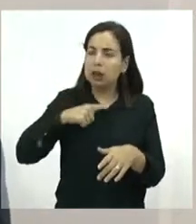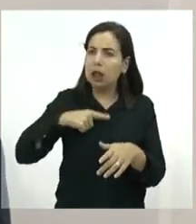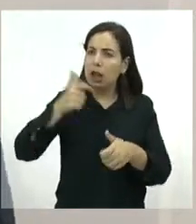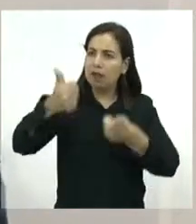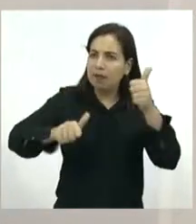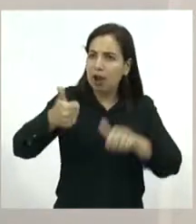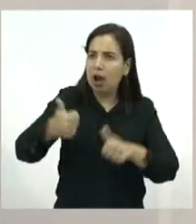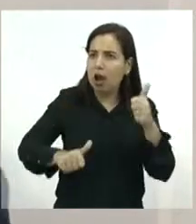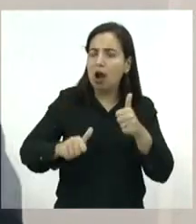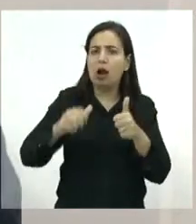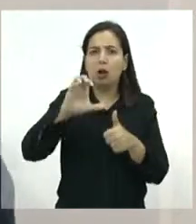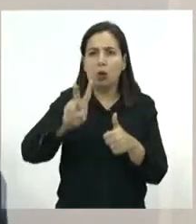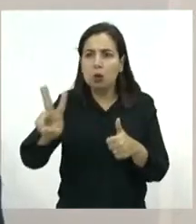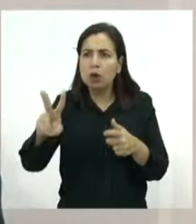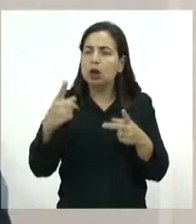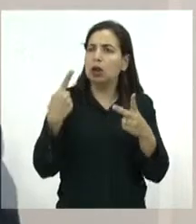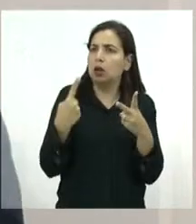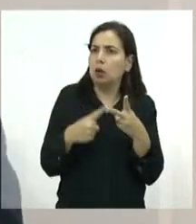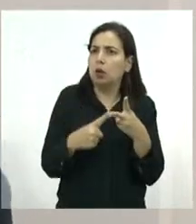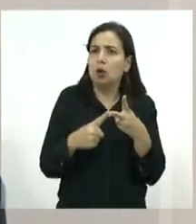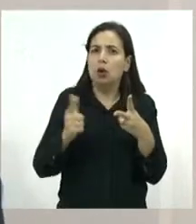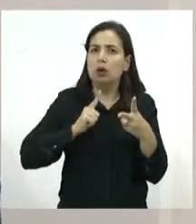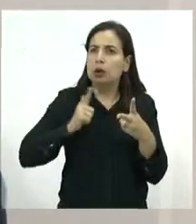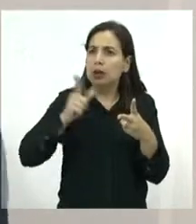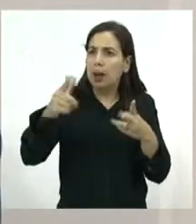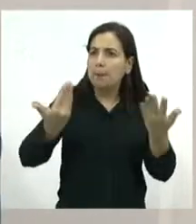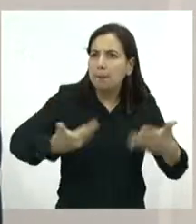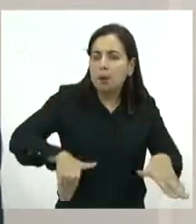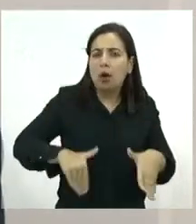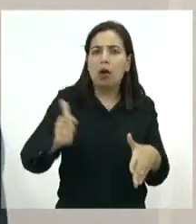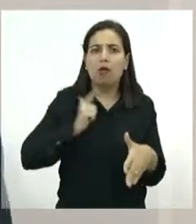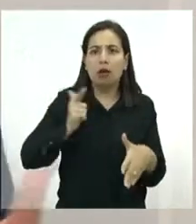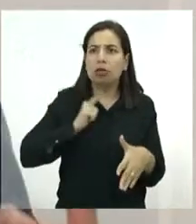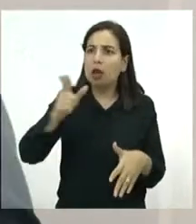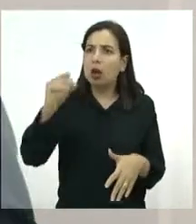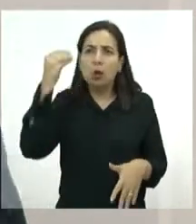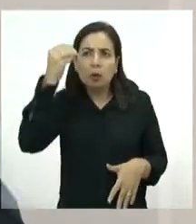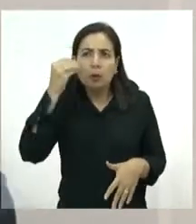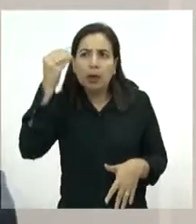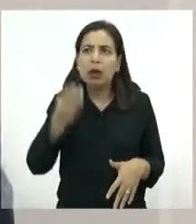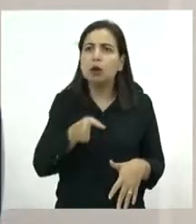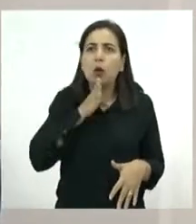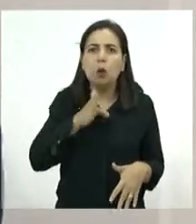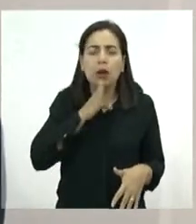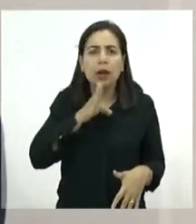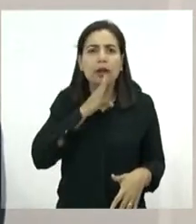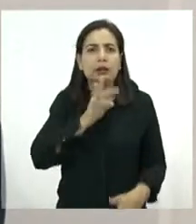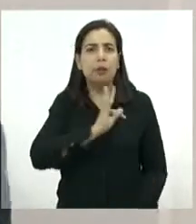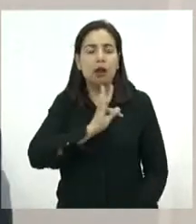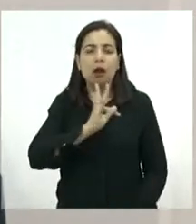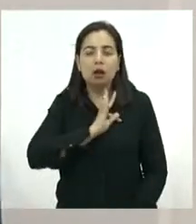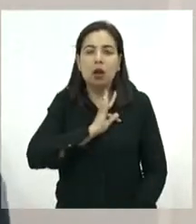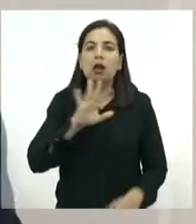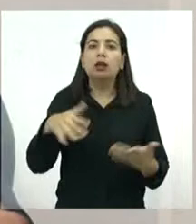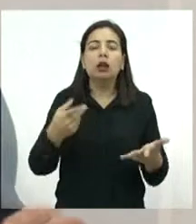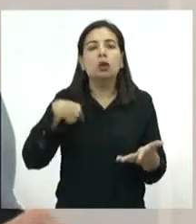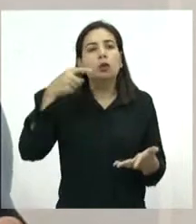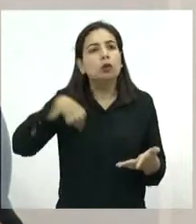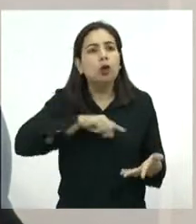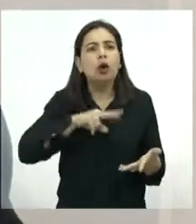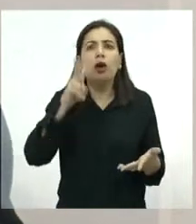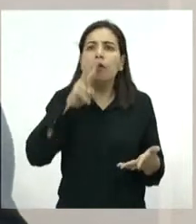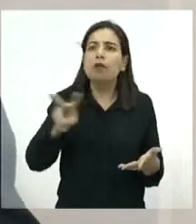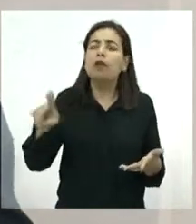levando em consideração a sua prova, a sua qualidade técnica, a educação de Fortaleza melhorou muito. Então, nós estamos